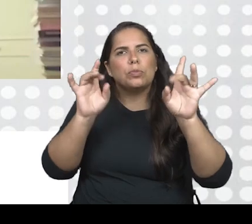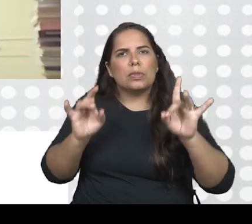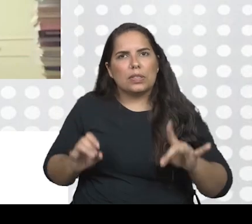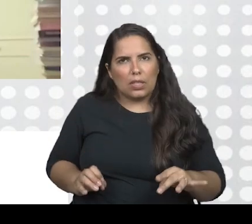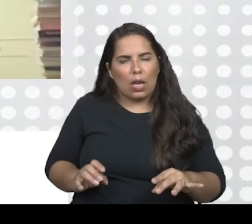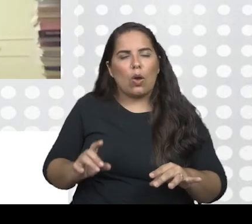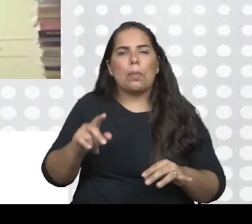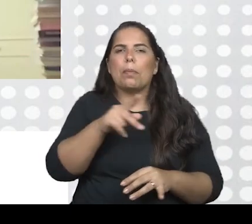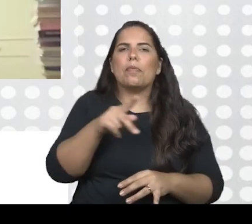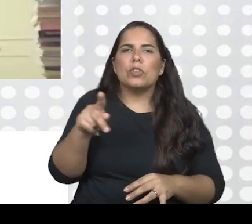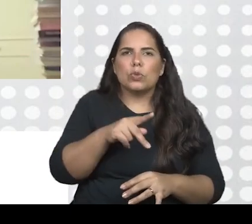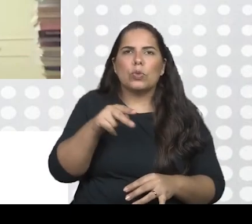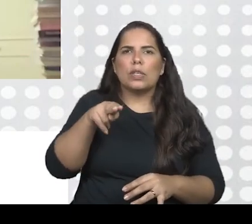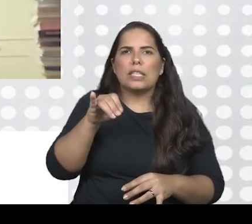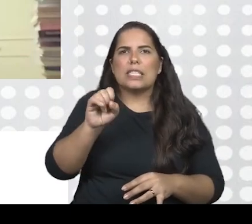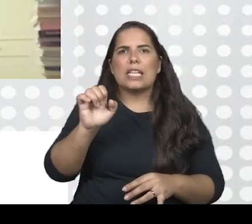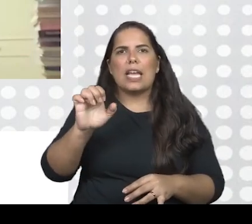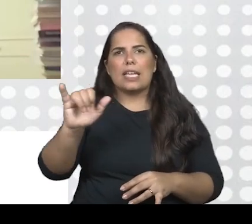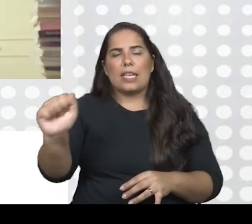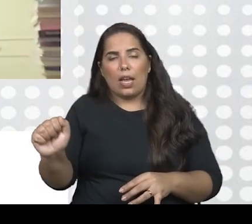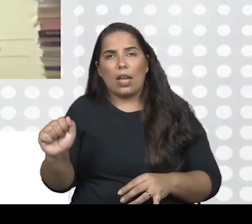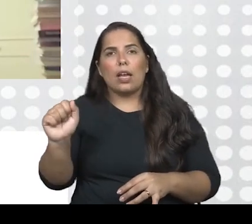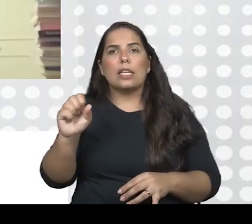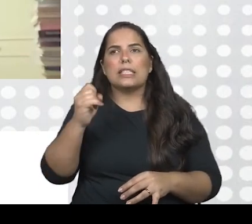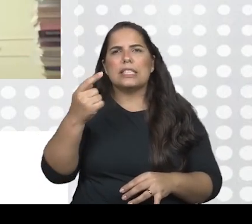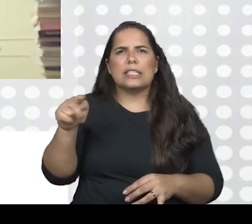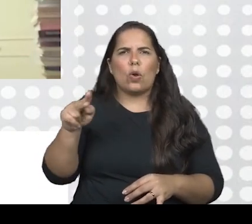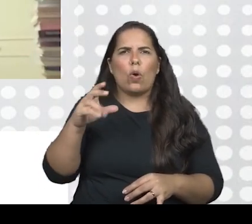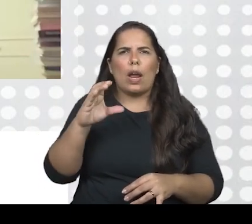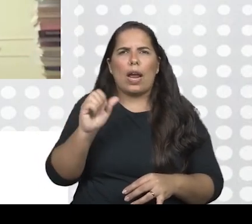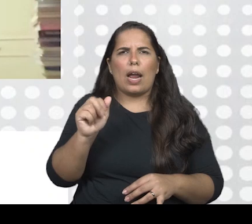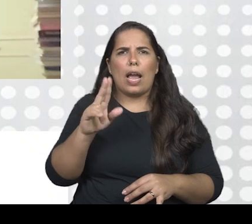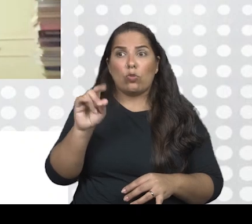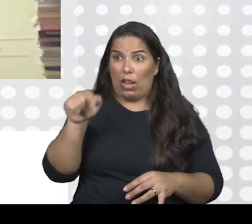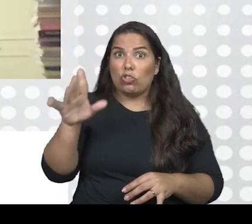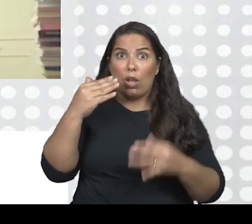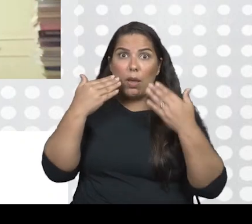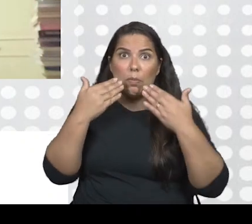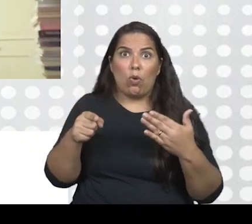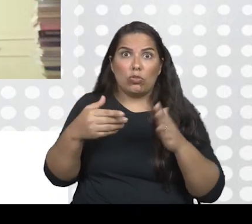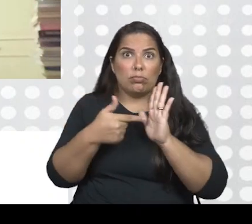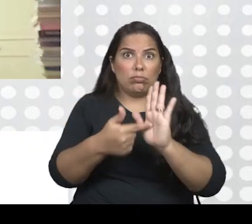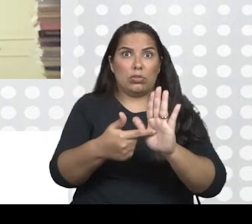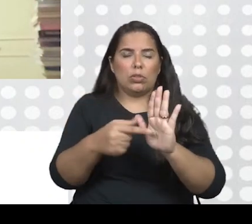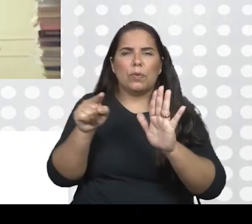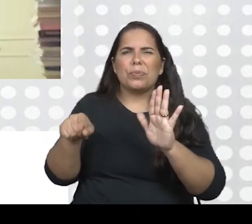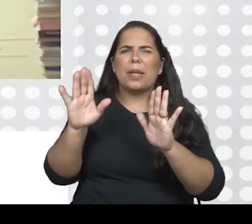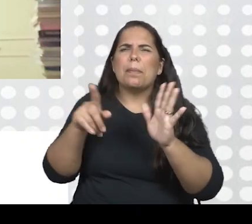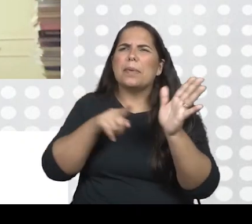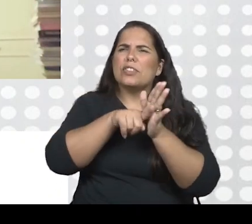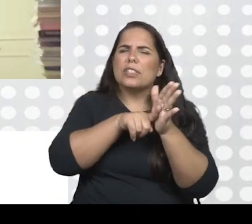Especial, coordenada pela professora Nicéia Mendes, de São Carlos, ela já vem mostrando, né? Foi uma